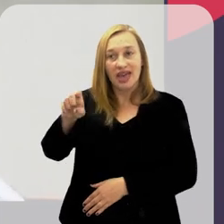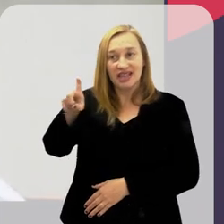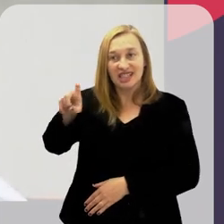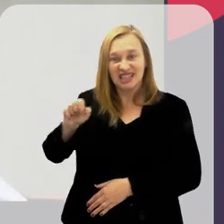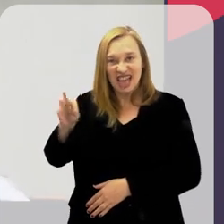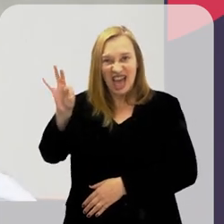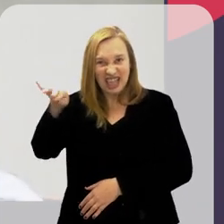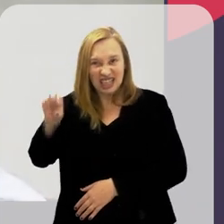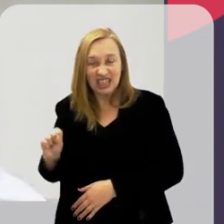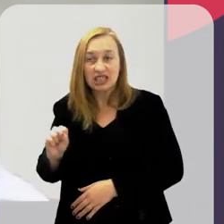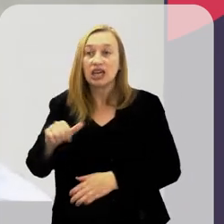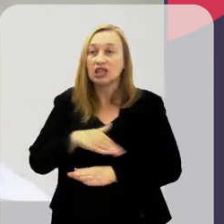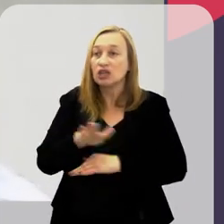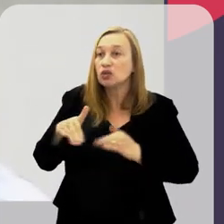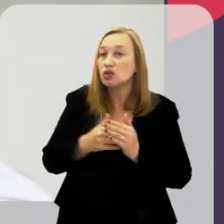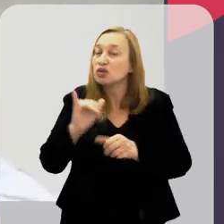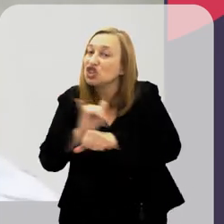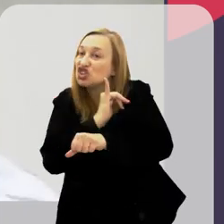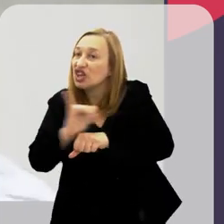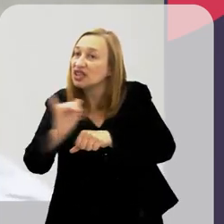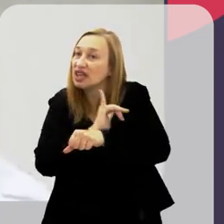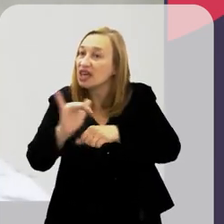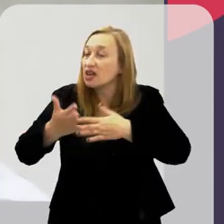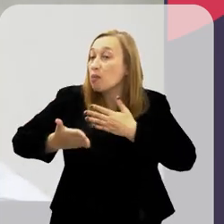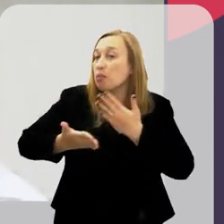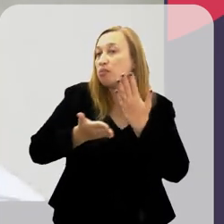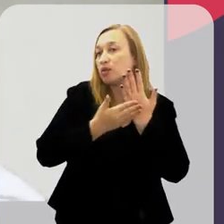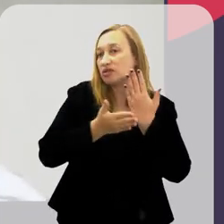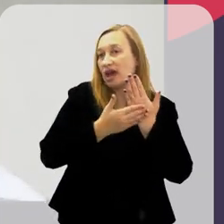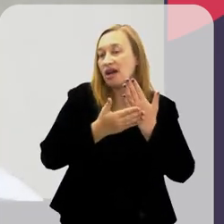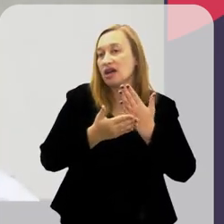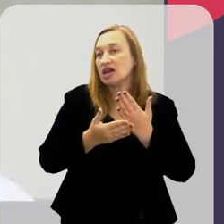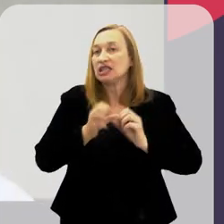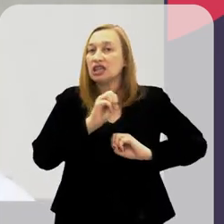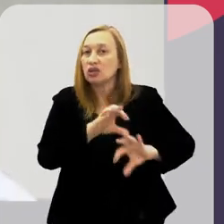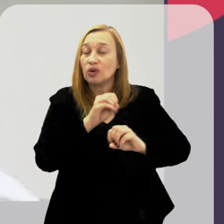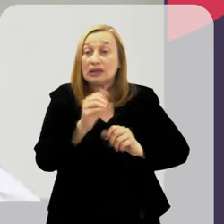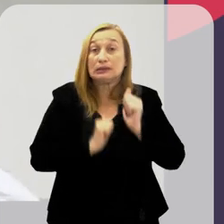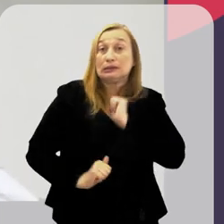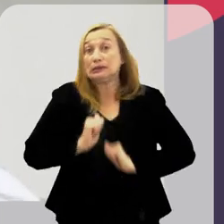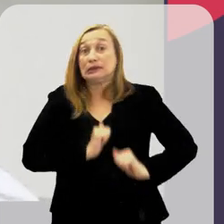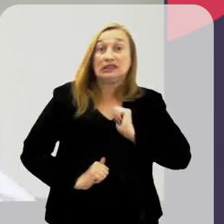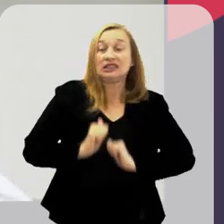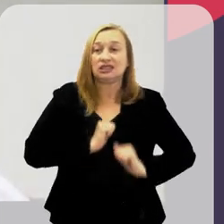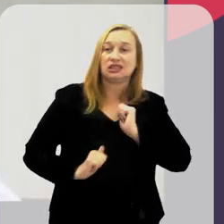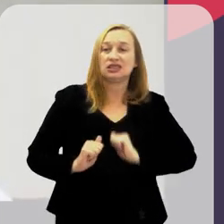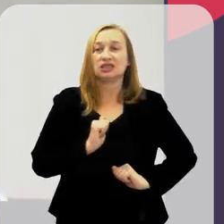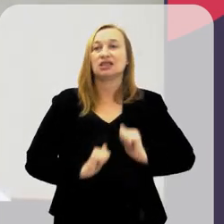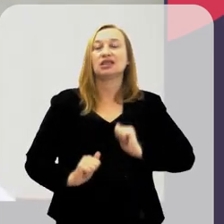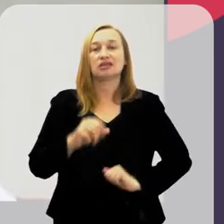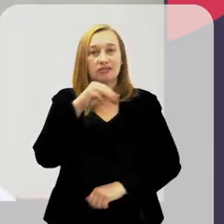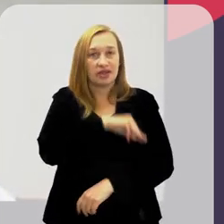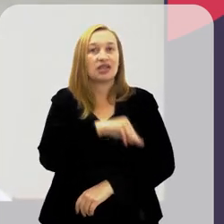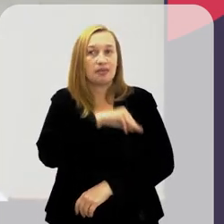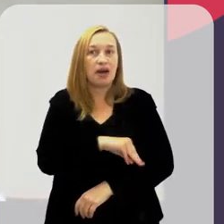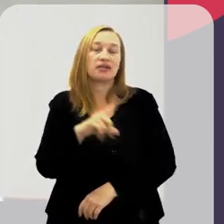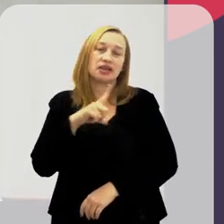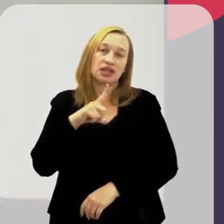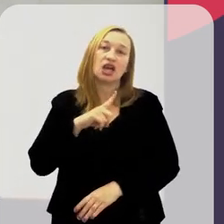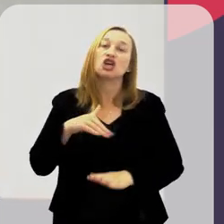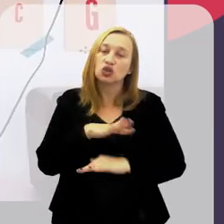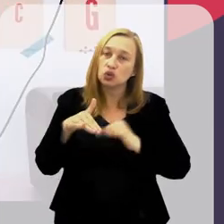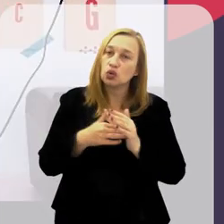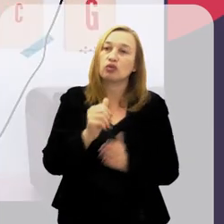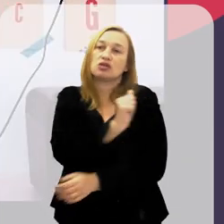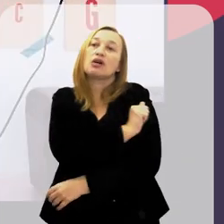exatas, existem todo esse trajeto por trás dentro da educação, toda a ansiedade matemática que o